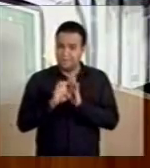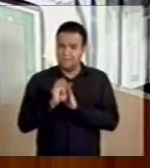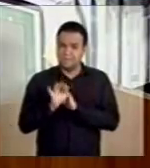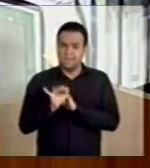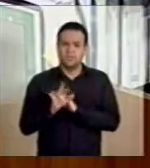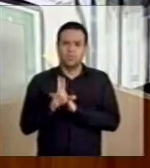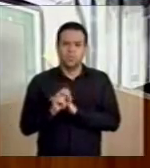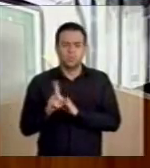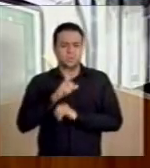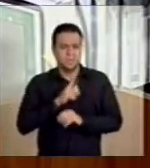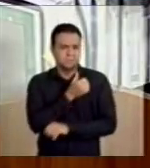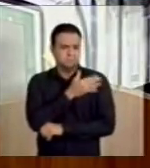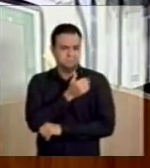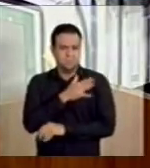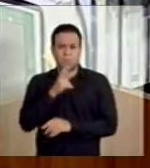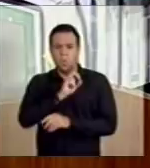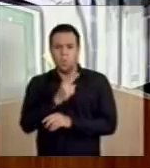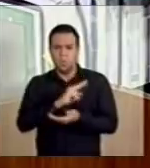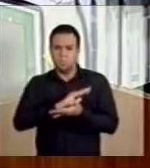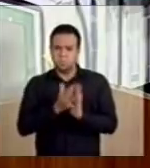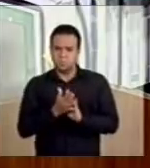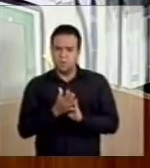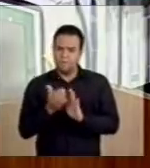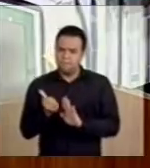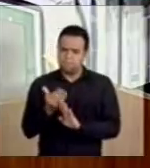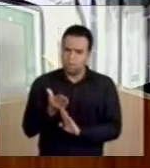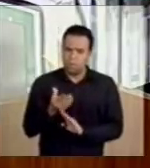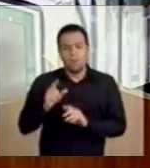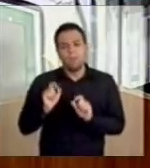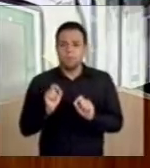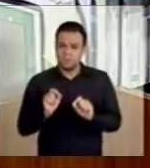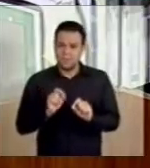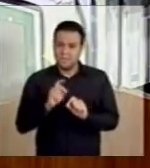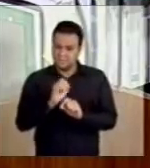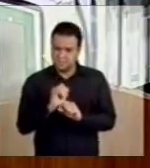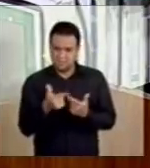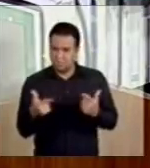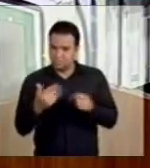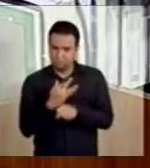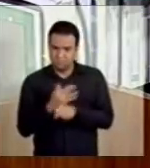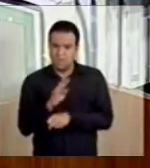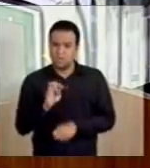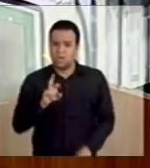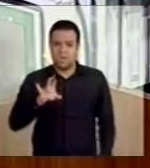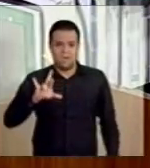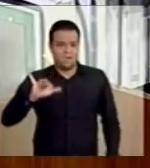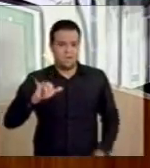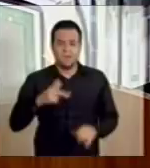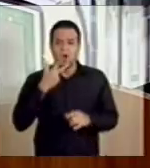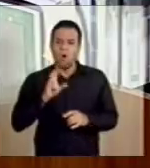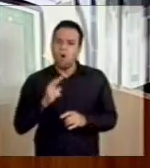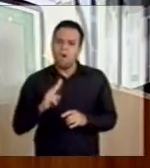que discrimine, que fomente a intolerância, que estimule o